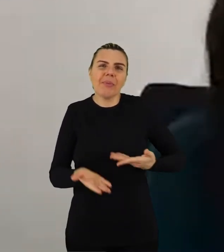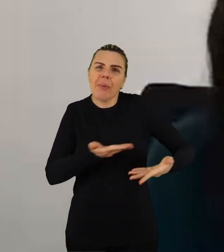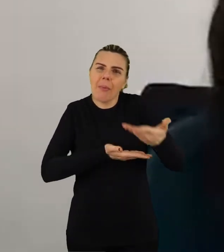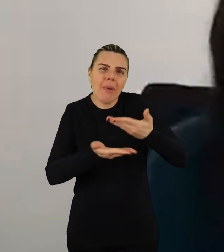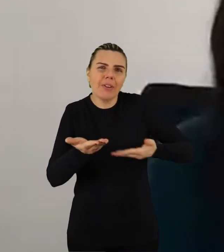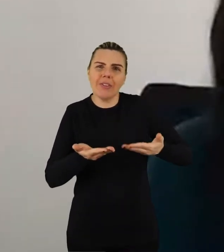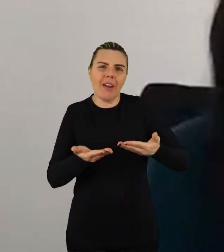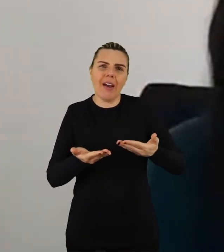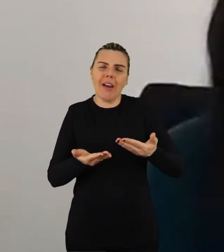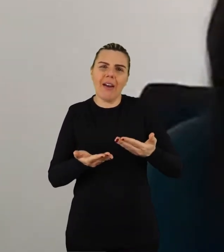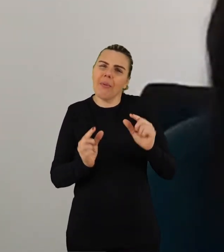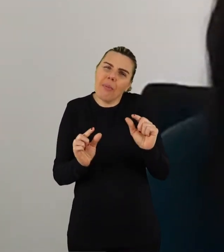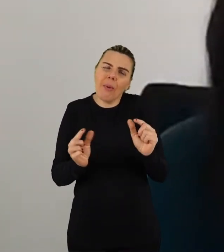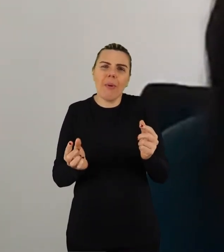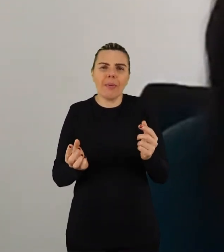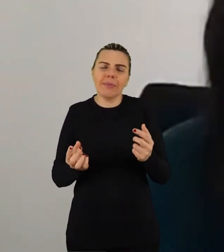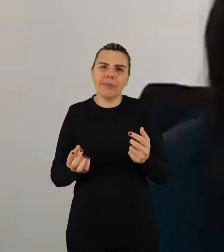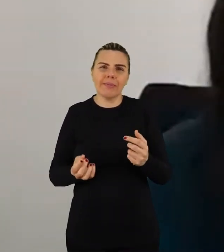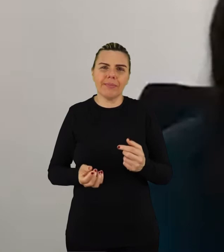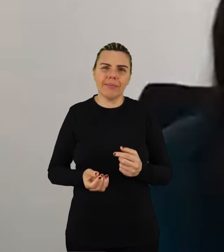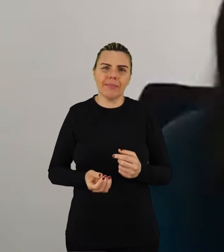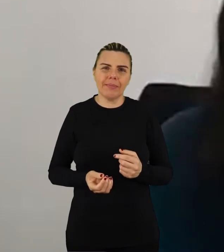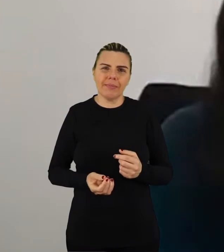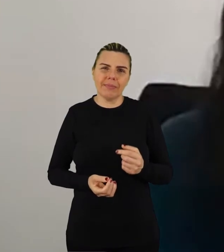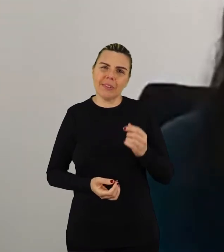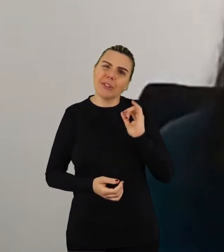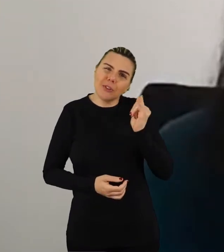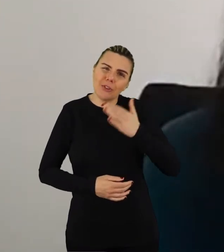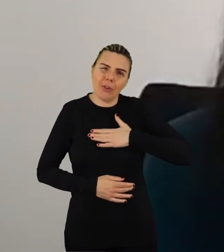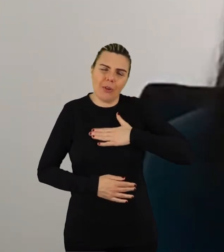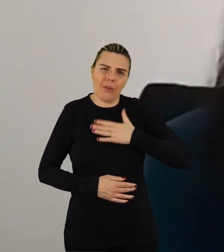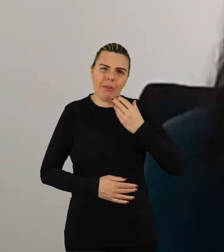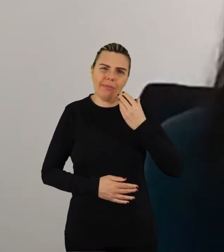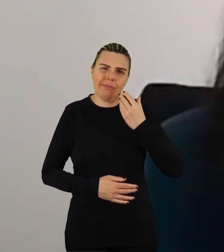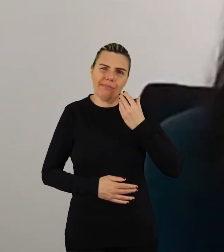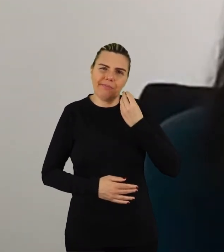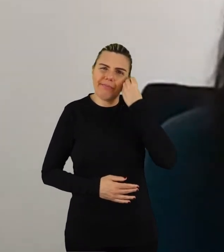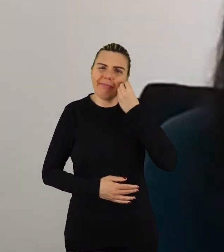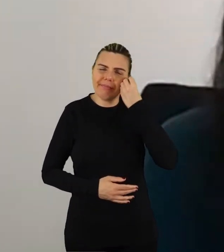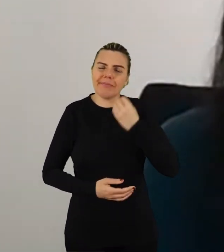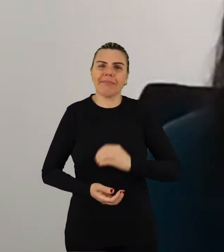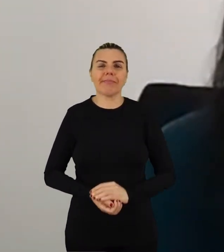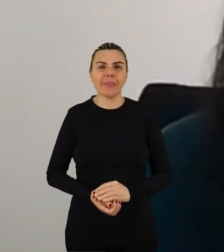dividir, compartilhar um pouco da história que eu vivi.